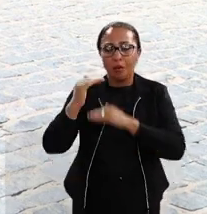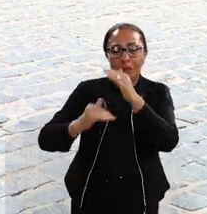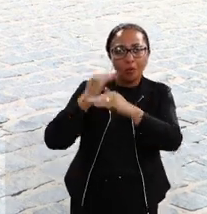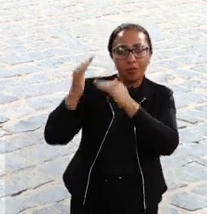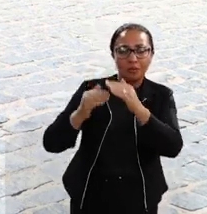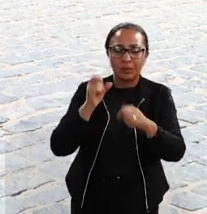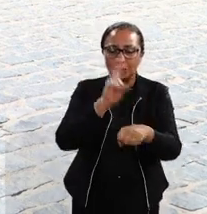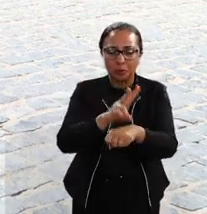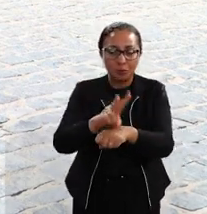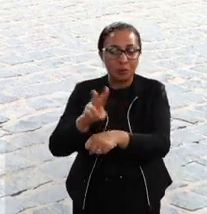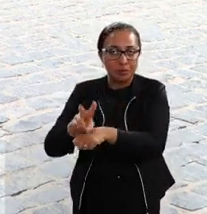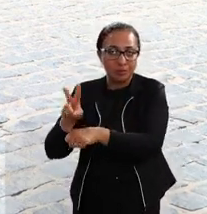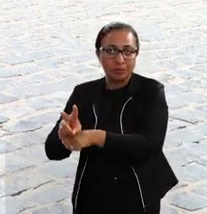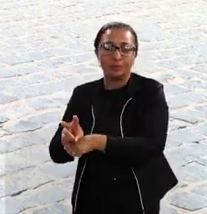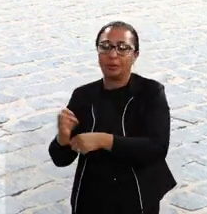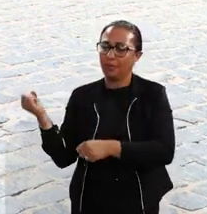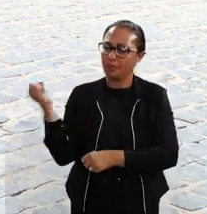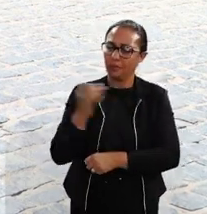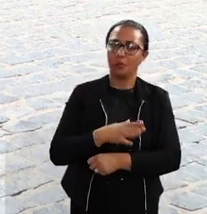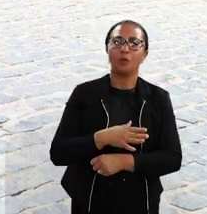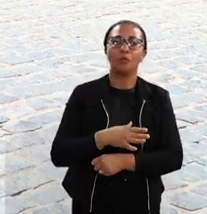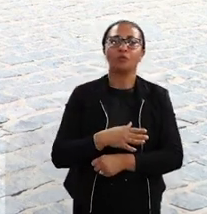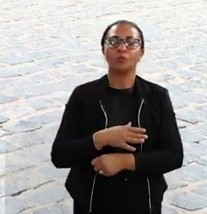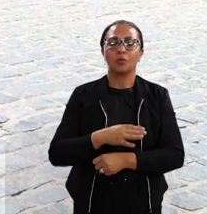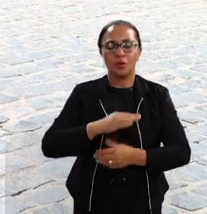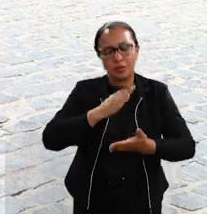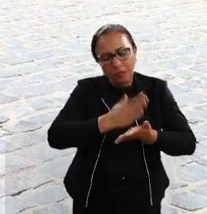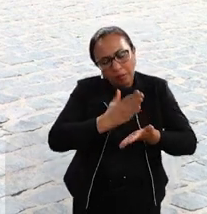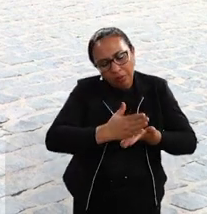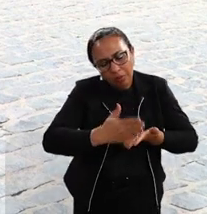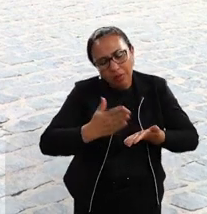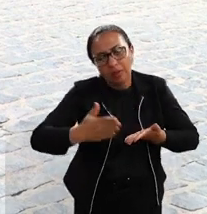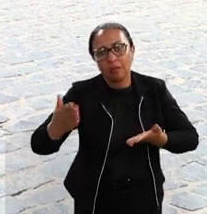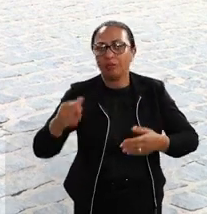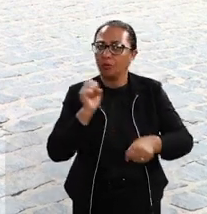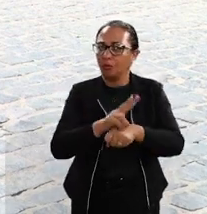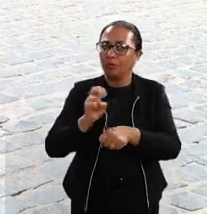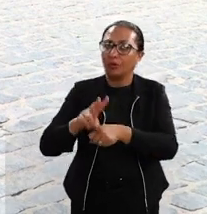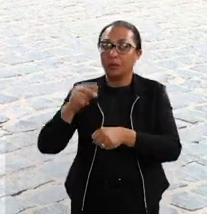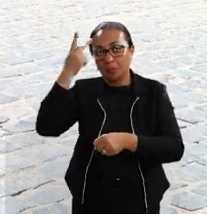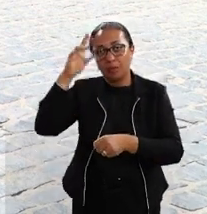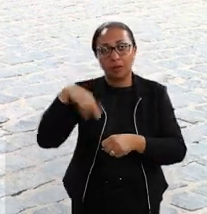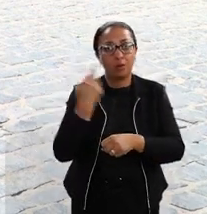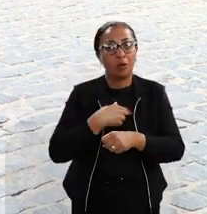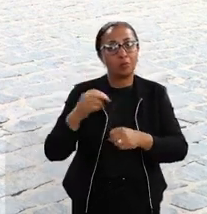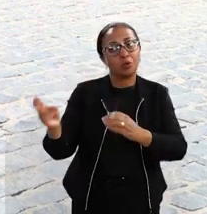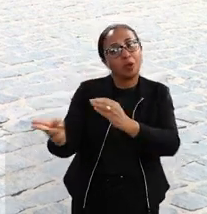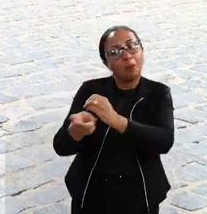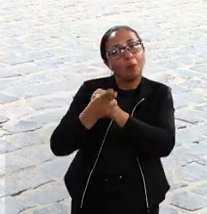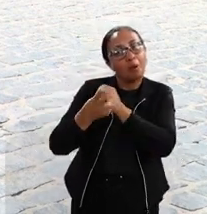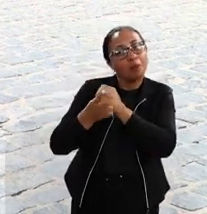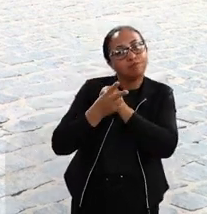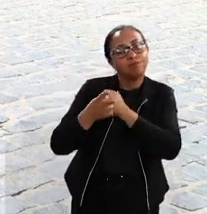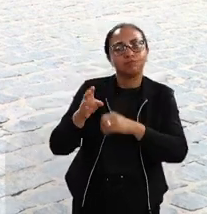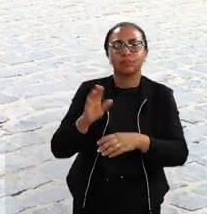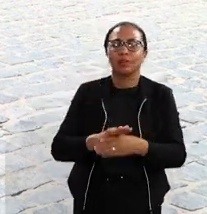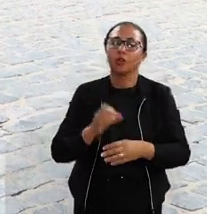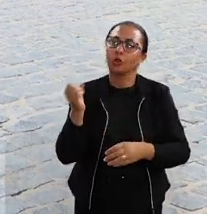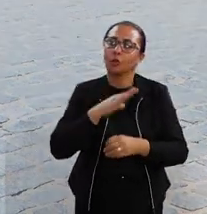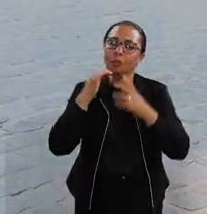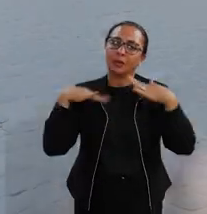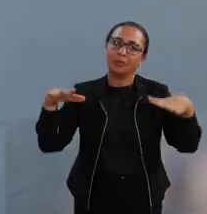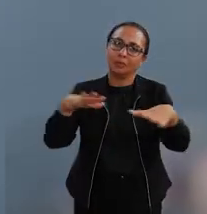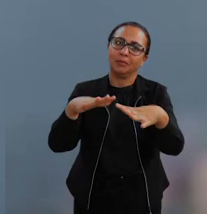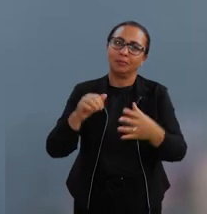o processo de monitorar essas novas linhagens é constante para que a gente se proteja de novas pandemias, futuras